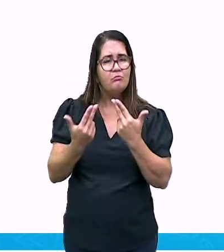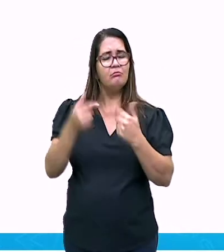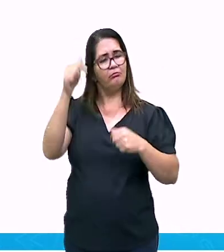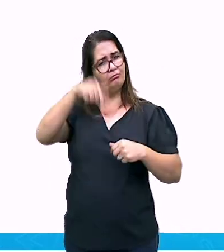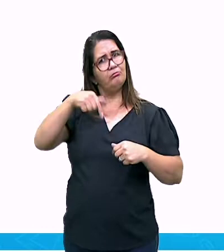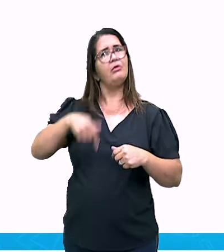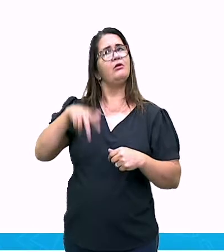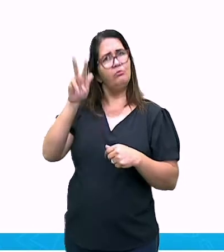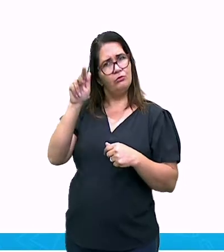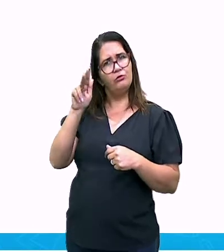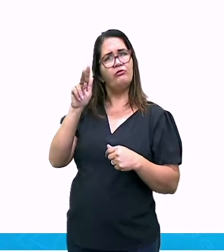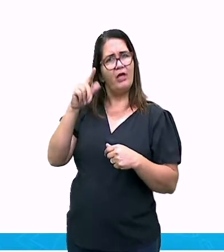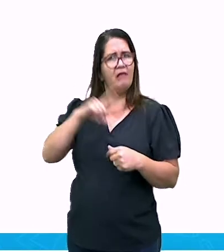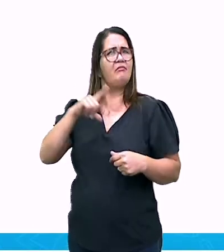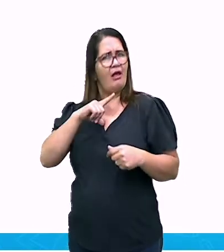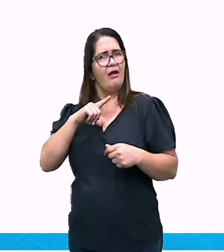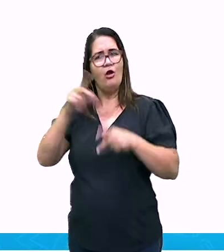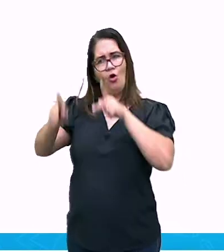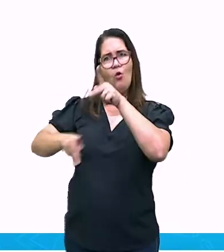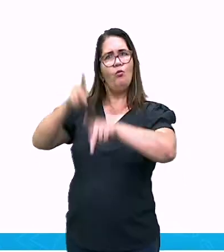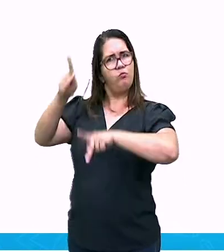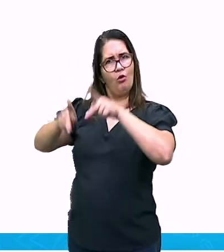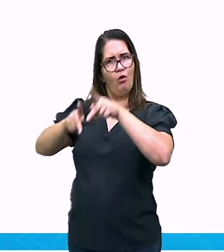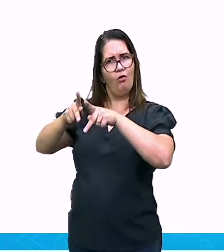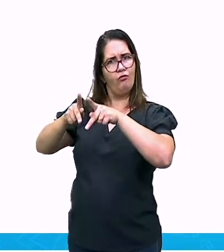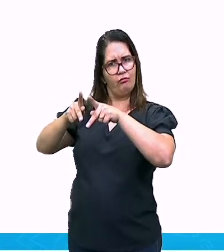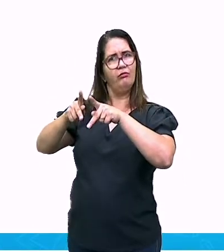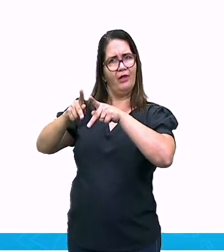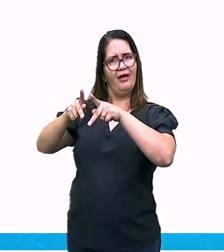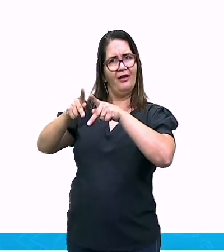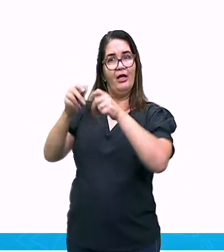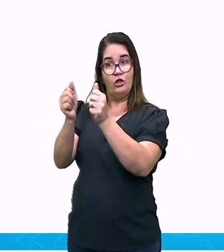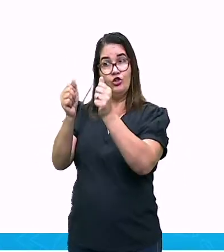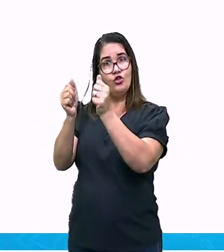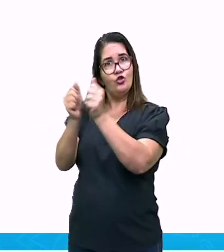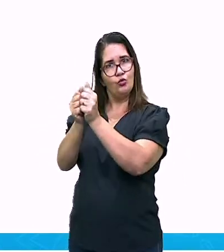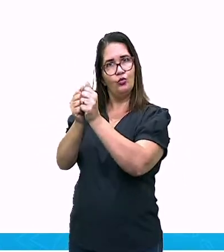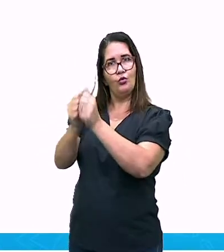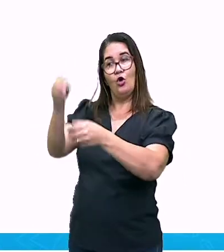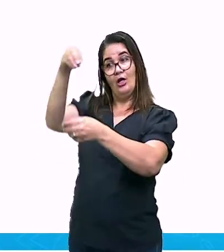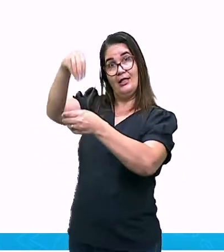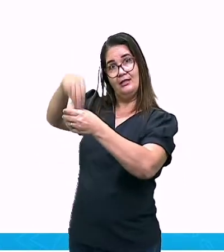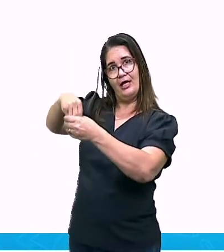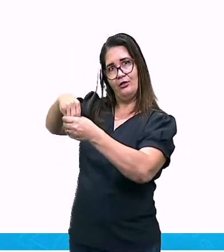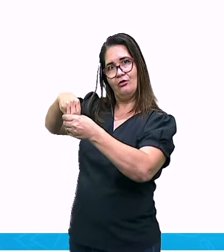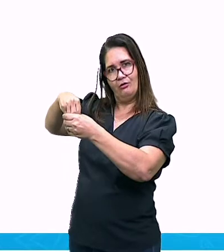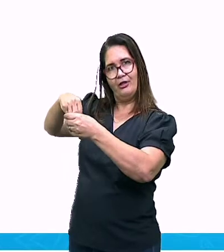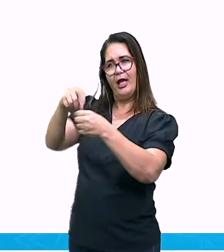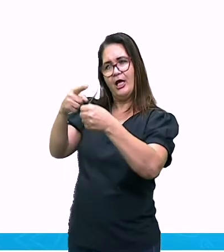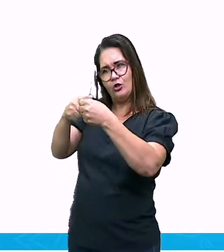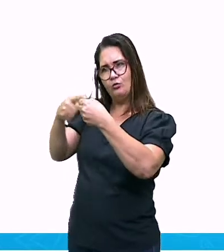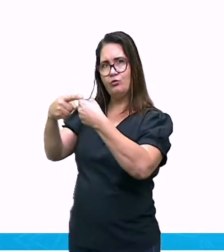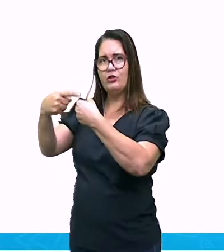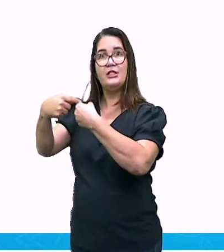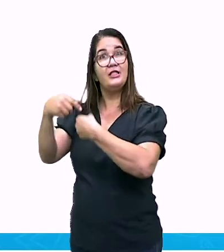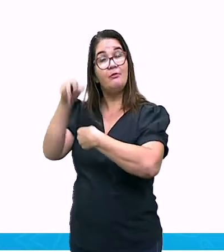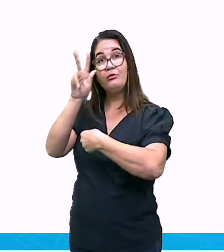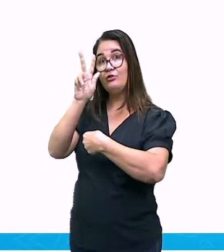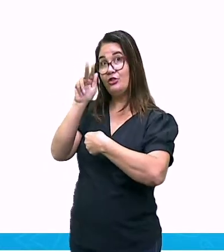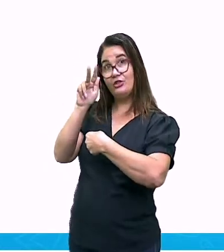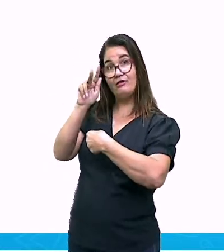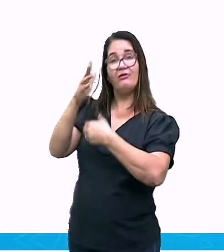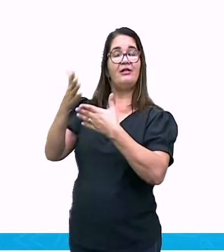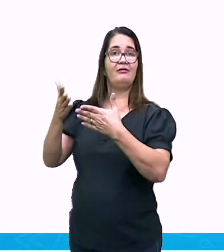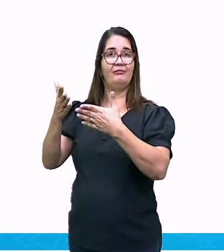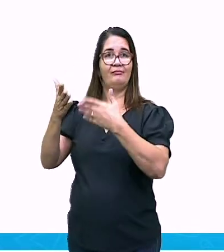população urbana e rural. Então, o município de Governador Valadares, ele não é composto só por essas pessoas que moram